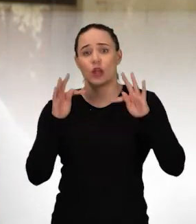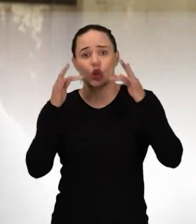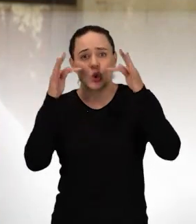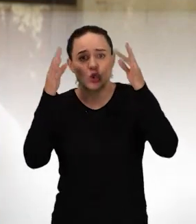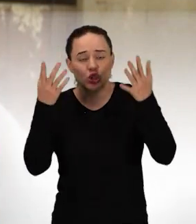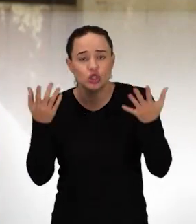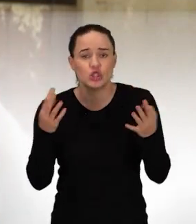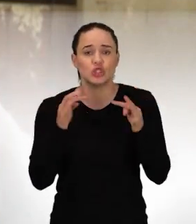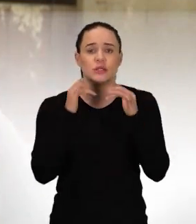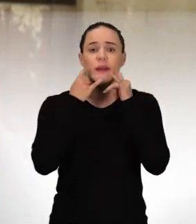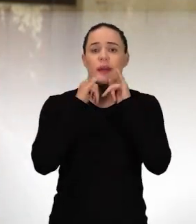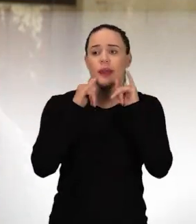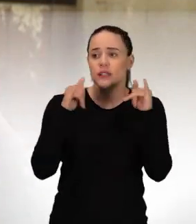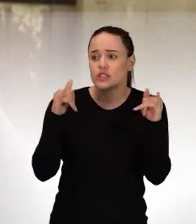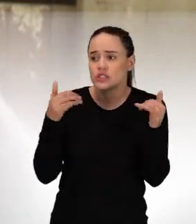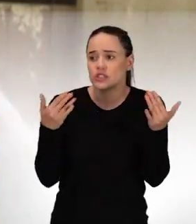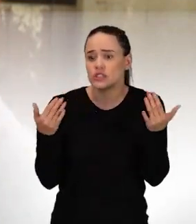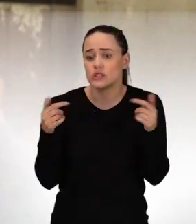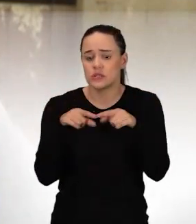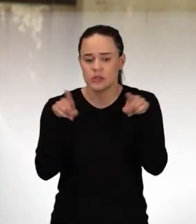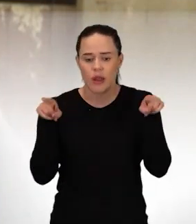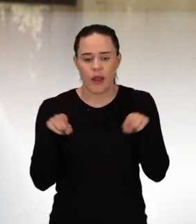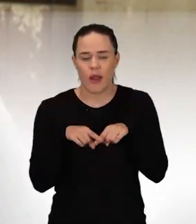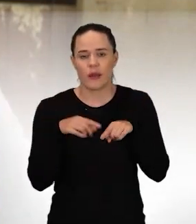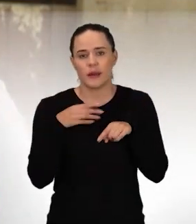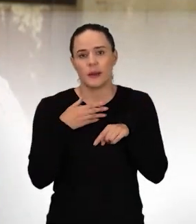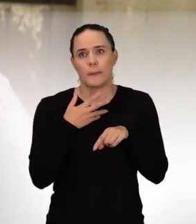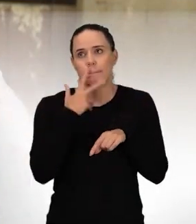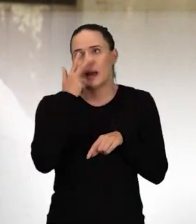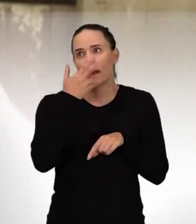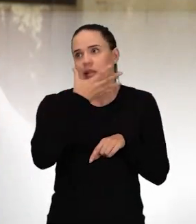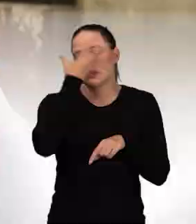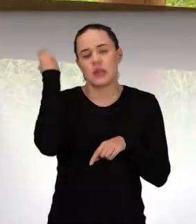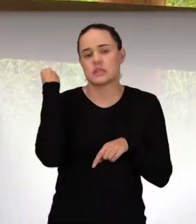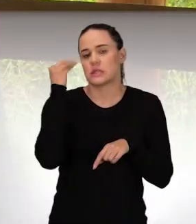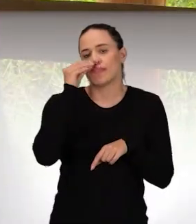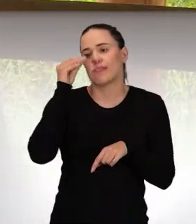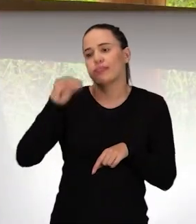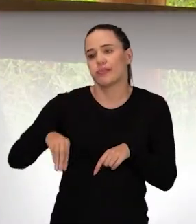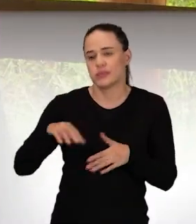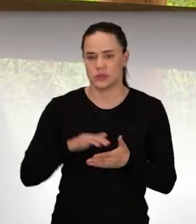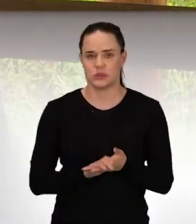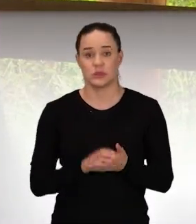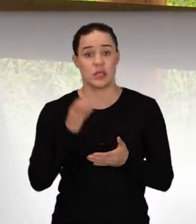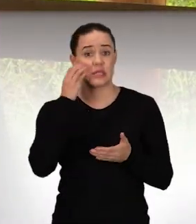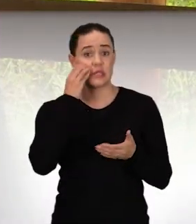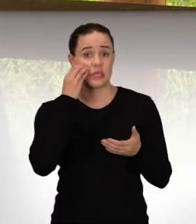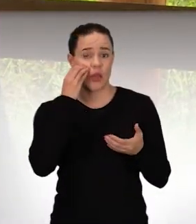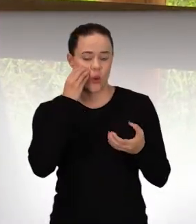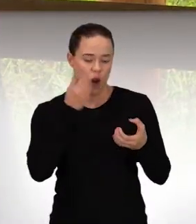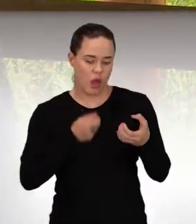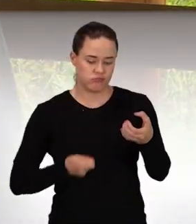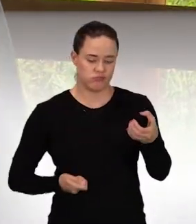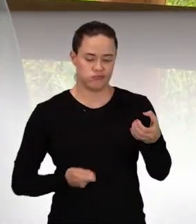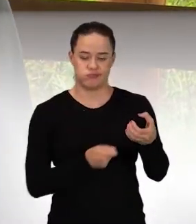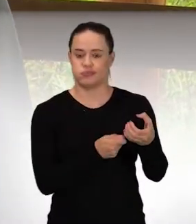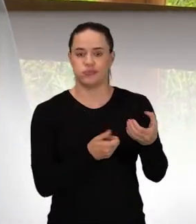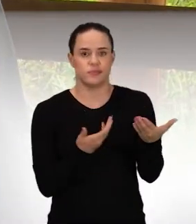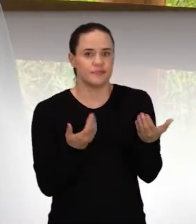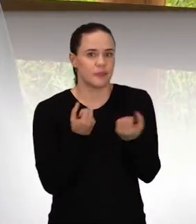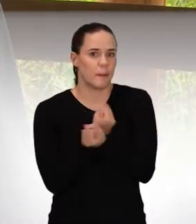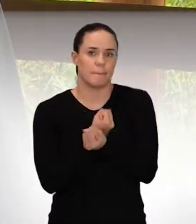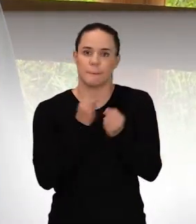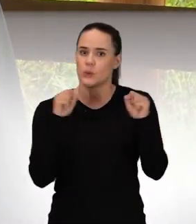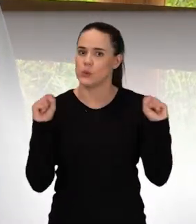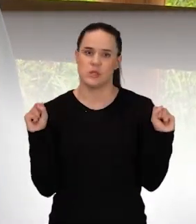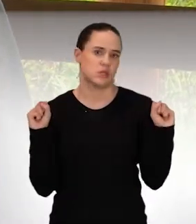é bem interessante e a gente vive assim, tipo, num espaço esquecido. É muito difícil. Carregar um celular, por exemplo, na tomada, nem pensar.